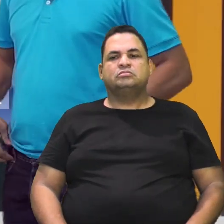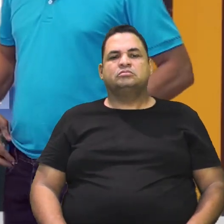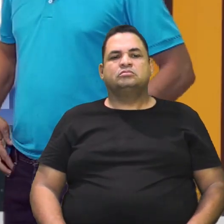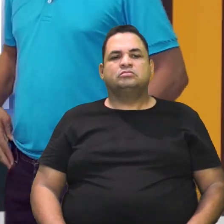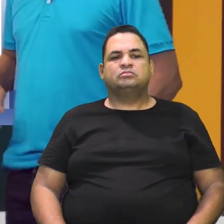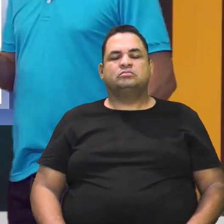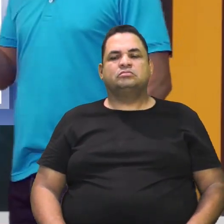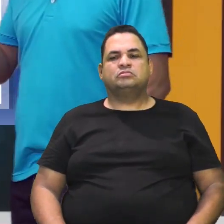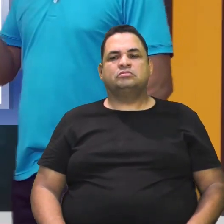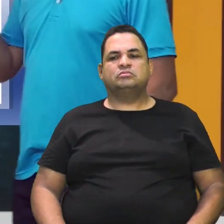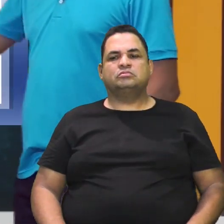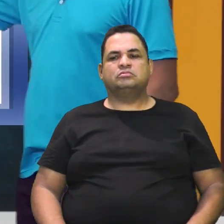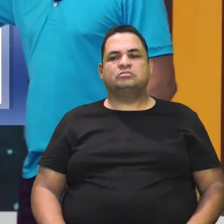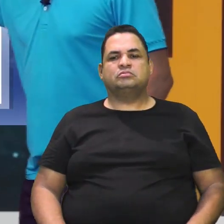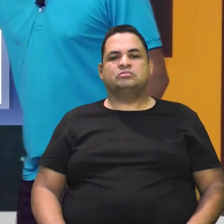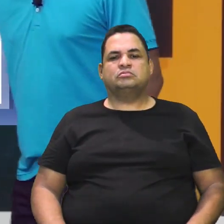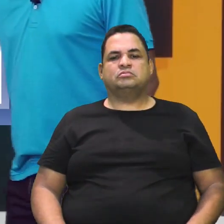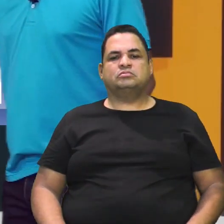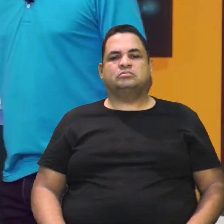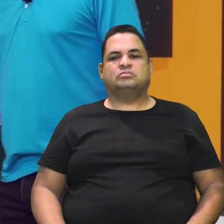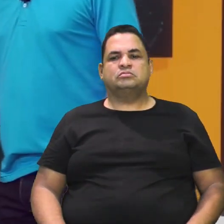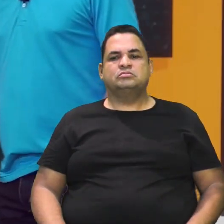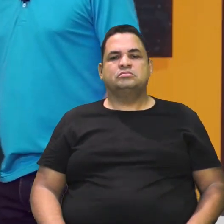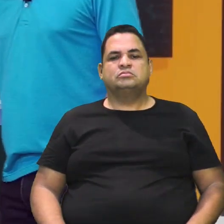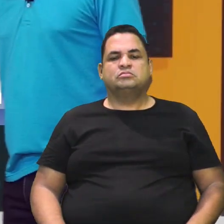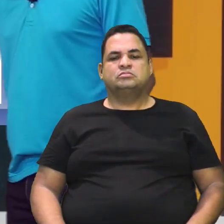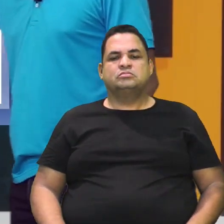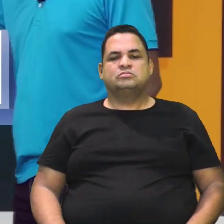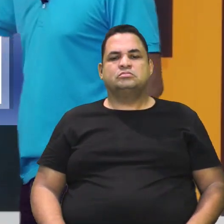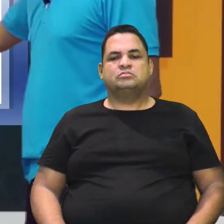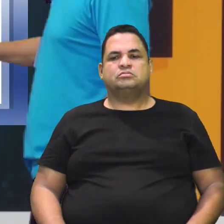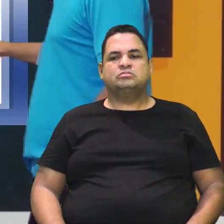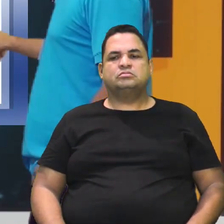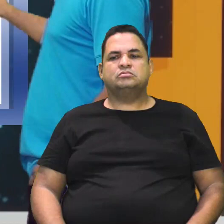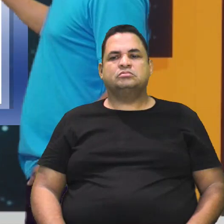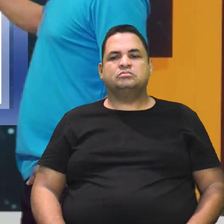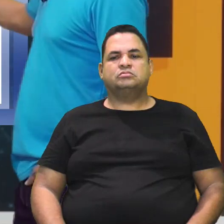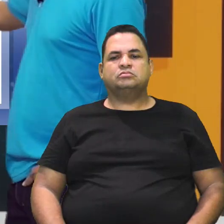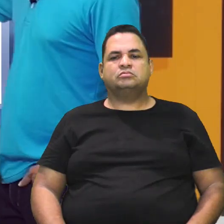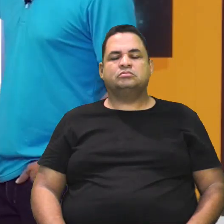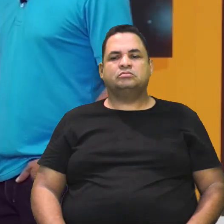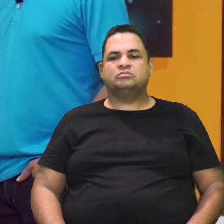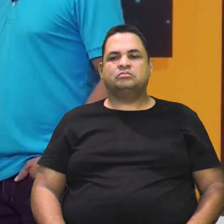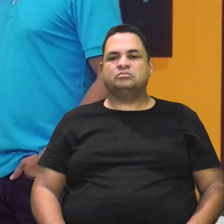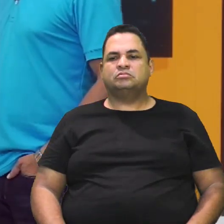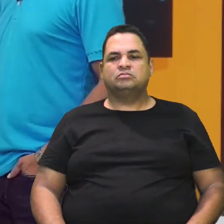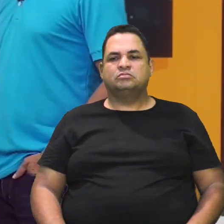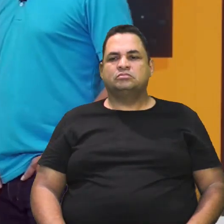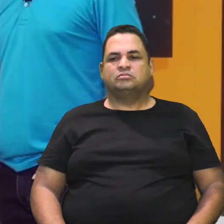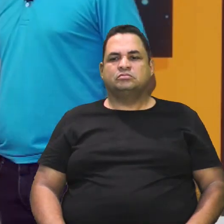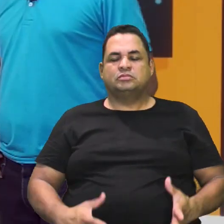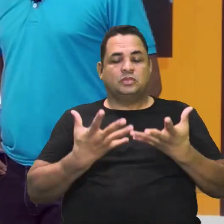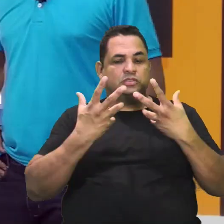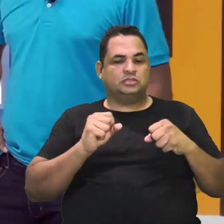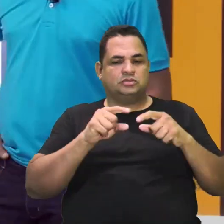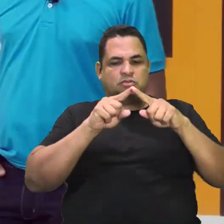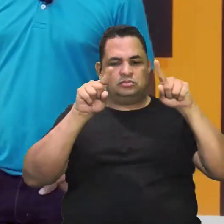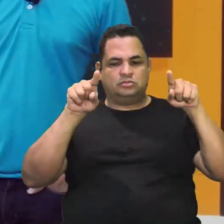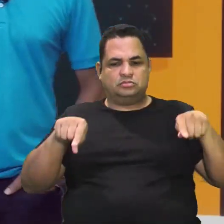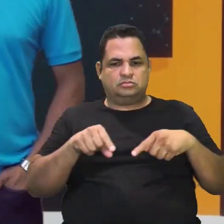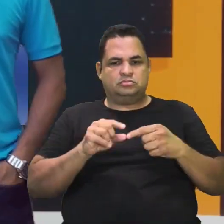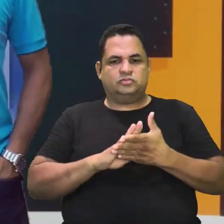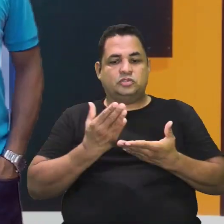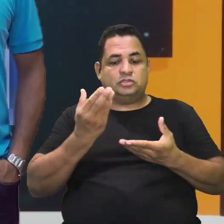não se encontram, né? E aí ele não considerou... Bonita bandeira, né? isso. De Colorado do Ele Oeste, não né? considerou né, as bordas da bandeira. Ah, não, Considerou não. só os traços Os